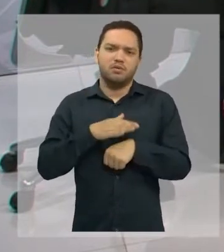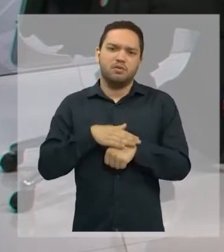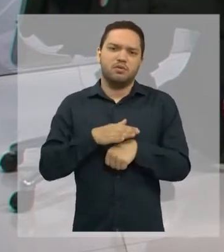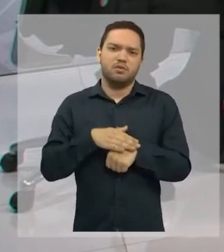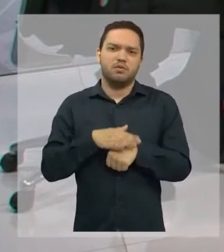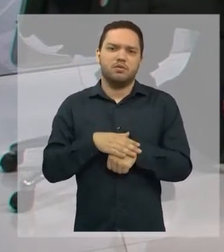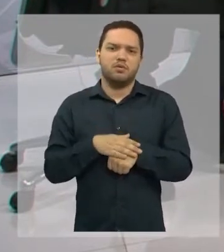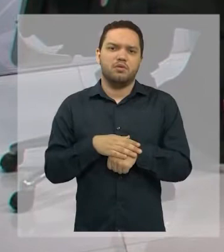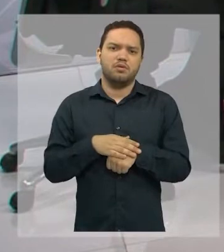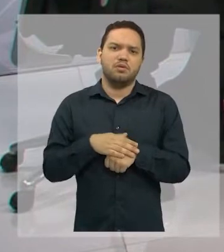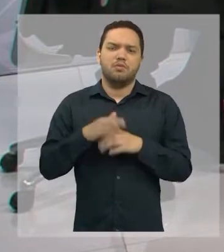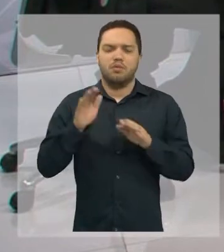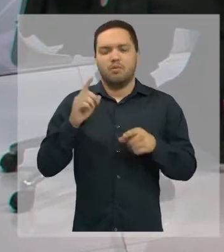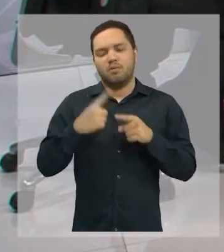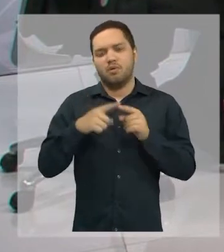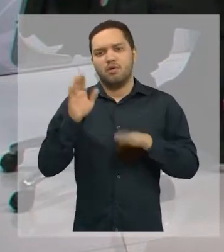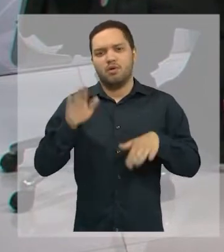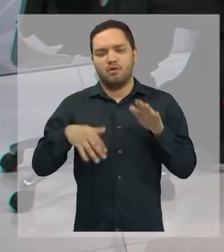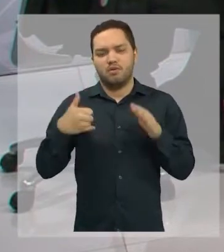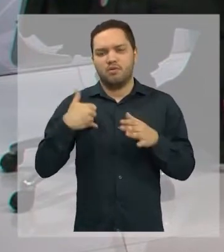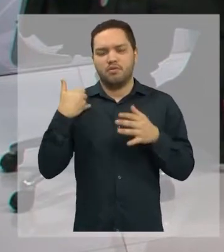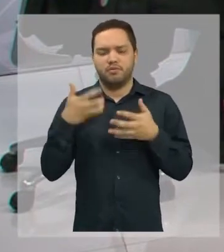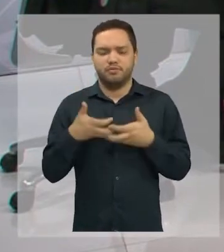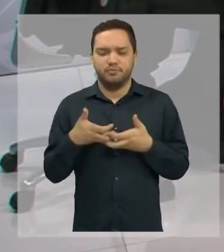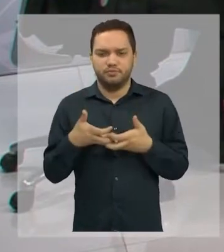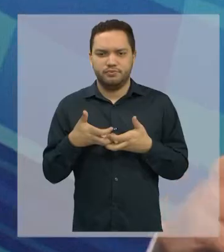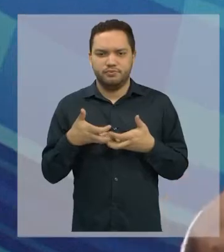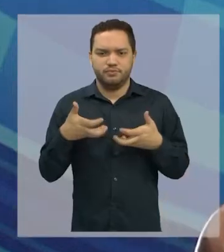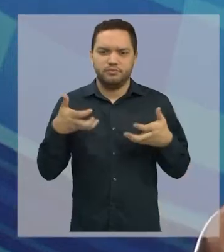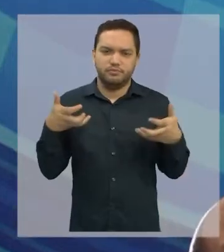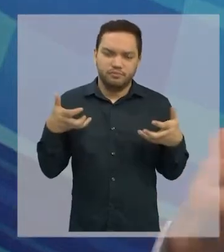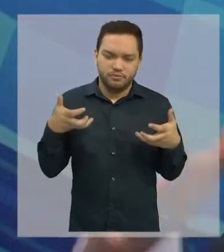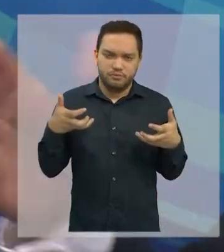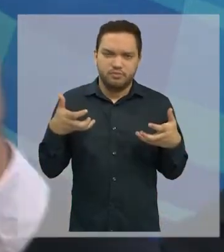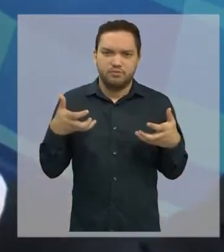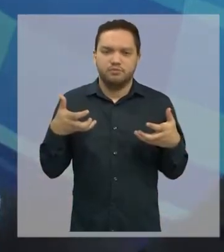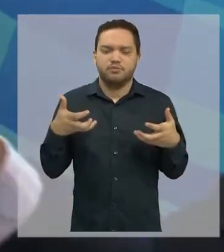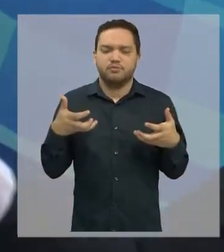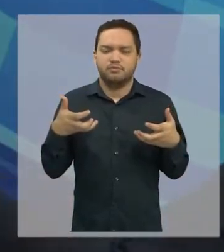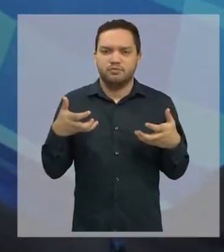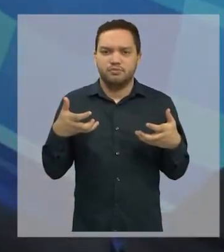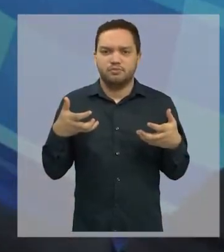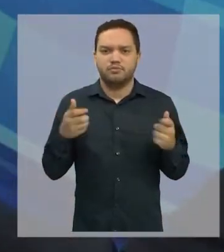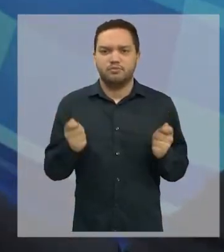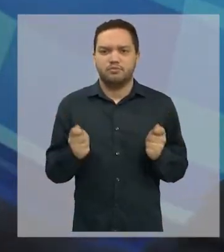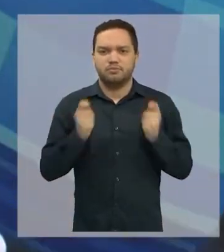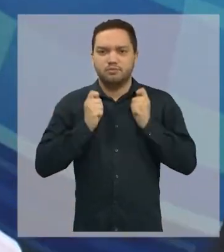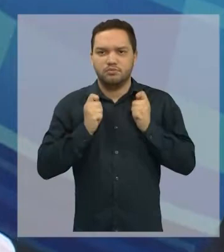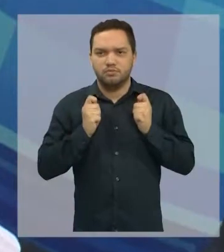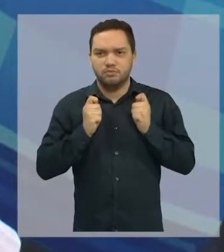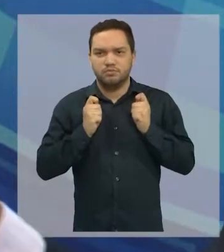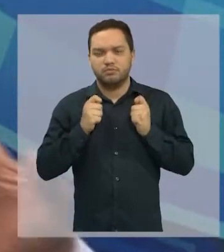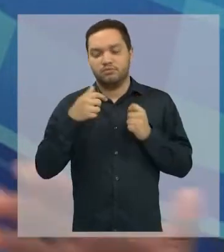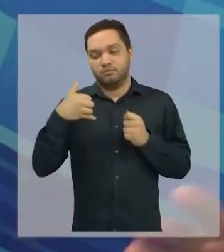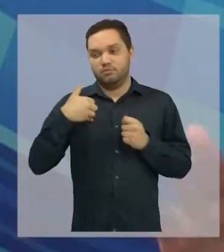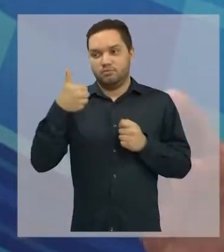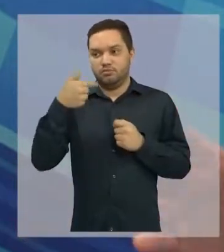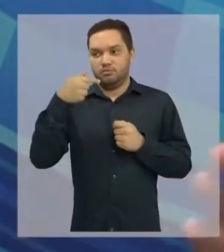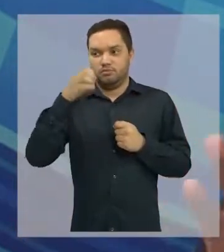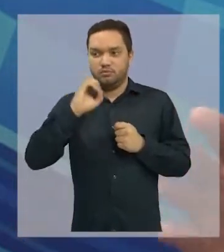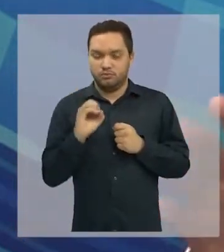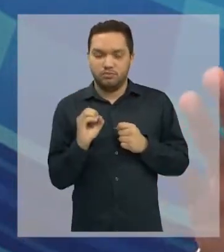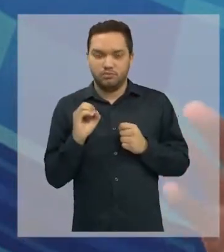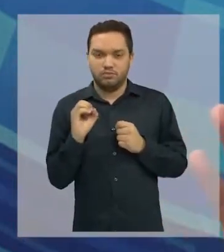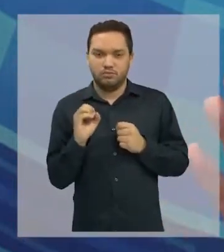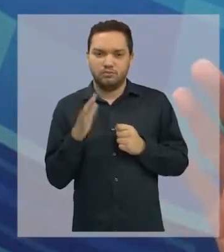sem ter prazo, porque com a idade que o ministro chega e a aposentadoria era aos 70, então eles